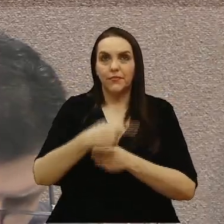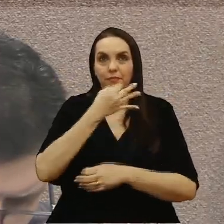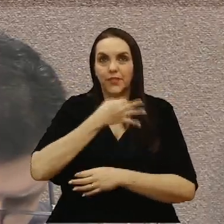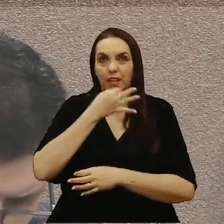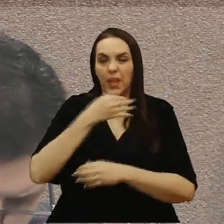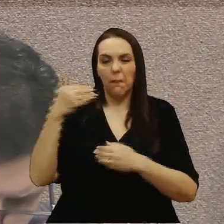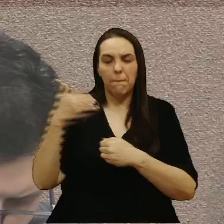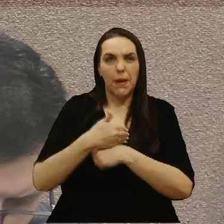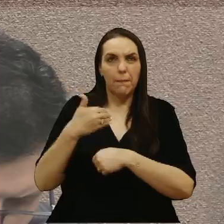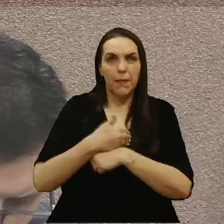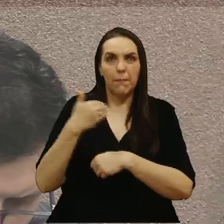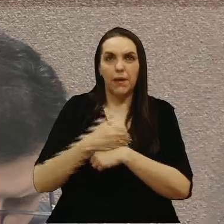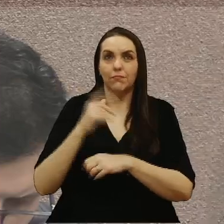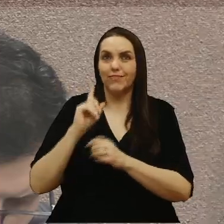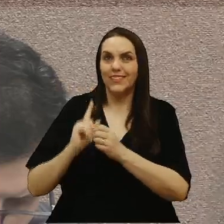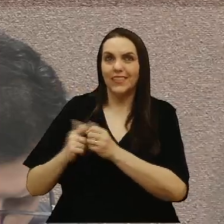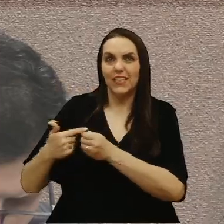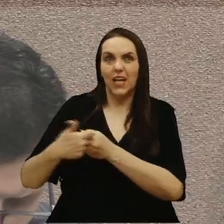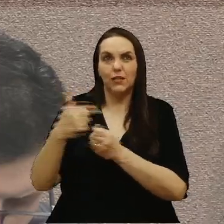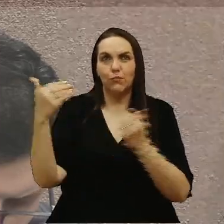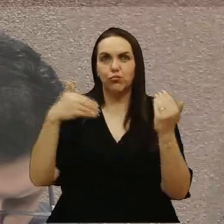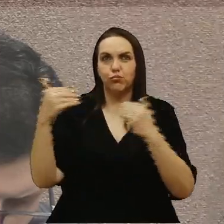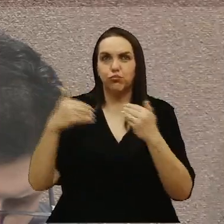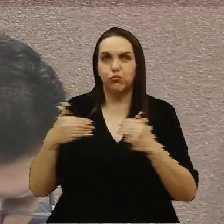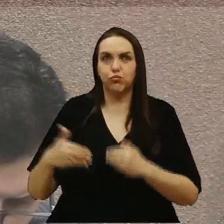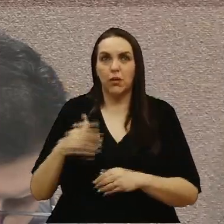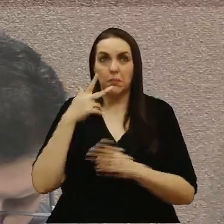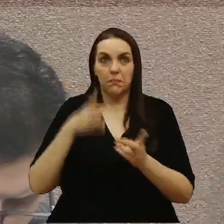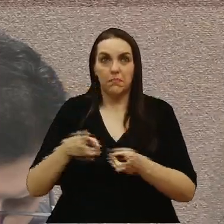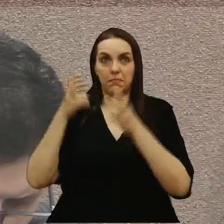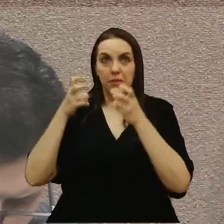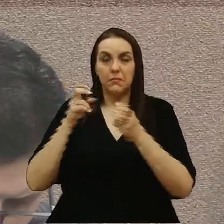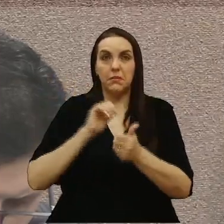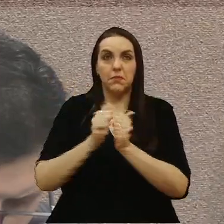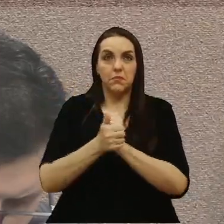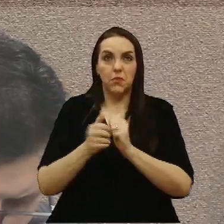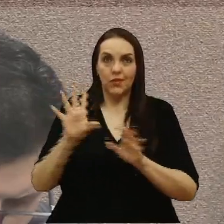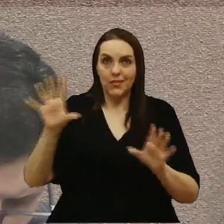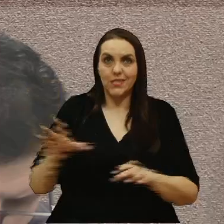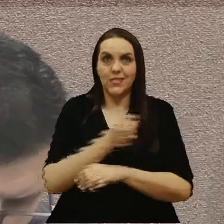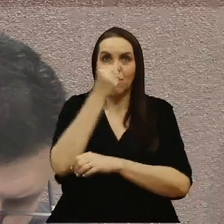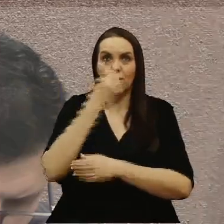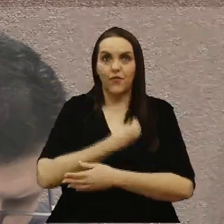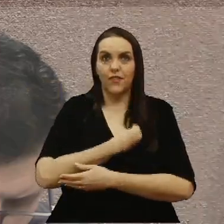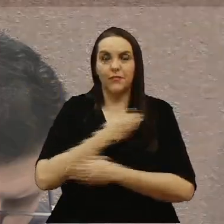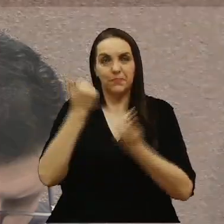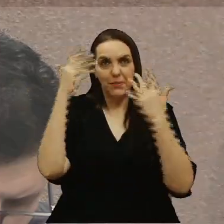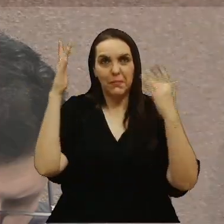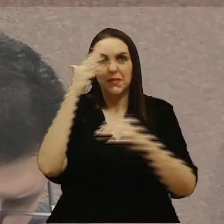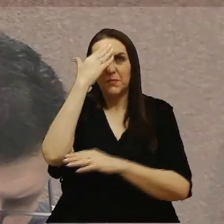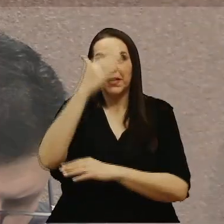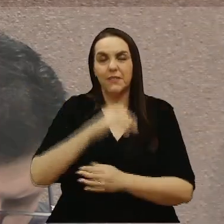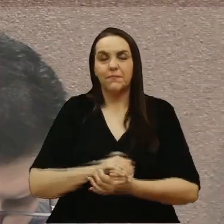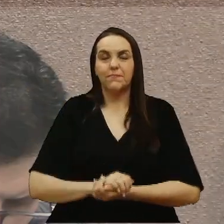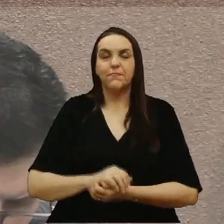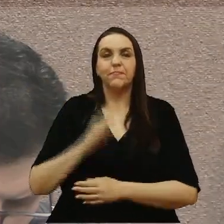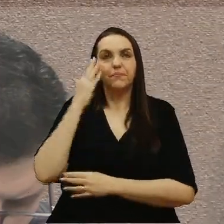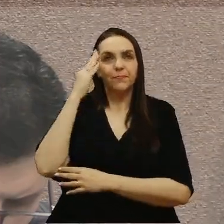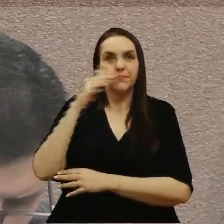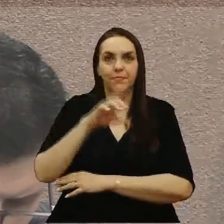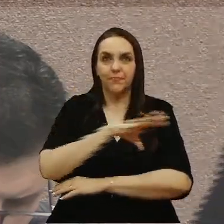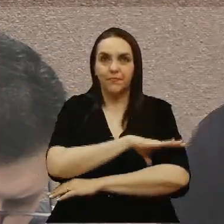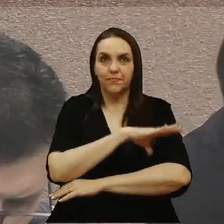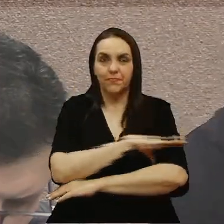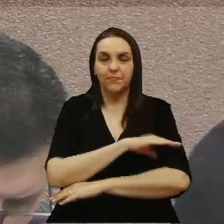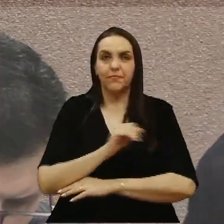de diversas cidades. Então nós vemos que o esporte salva vidas. Parabéns, muito obrigado. Obrigado, vereador Ramon. Com a